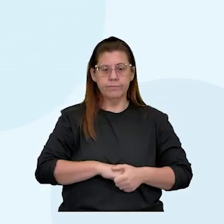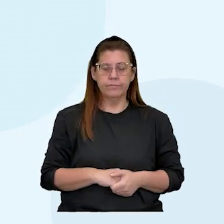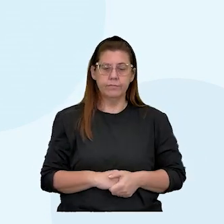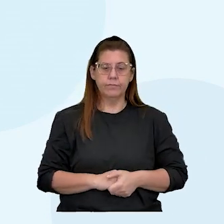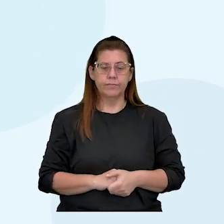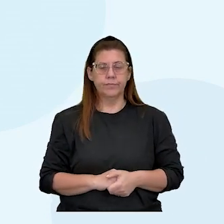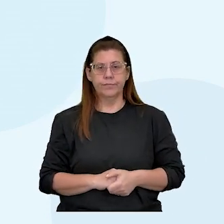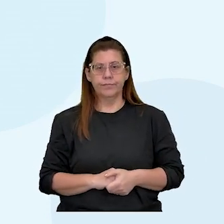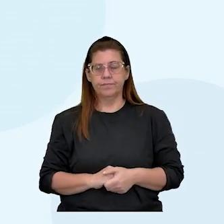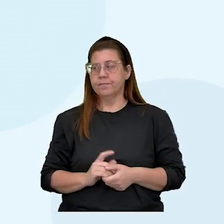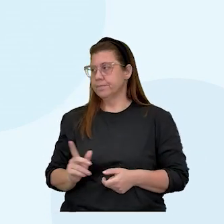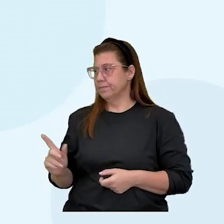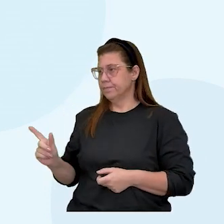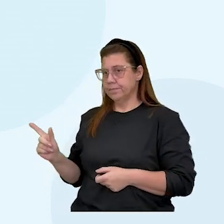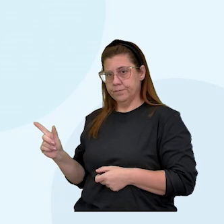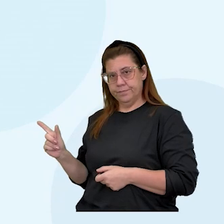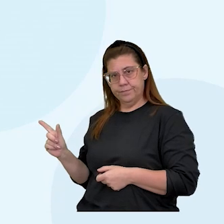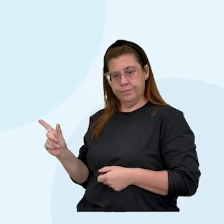grandparents